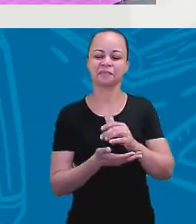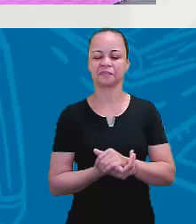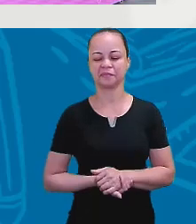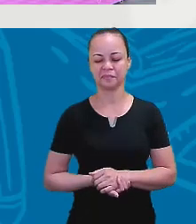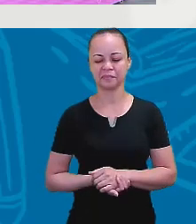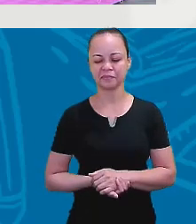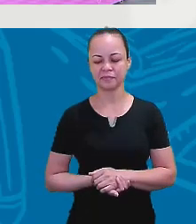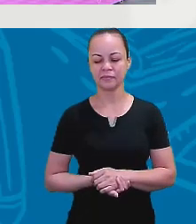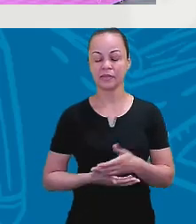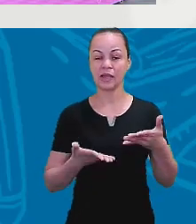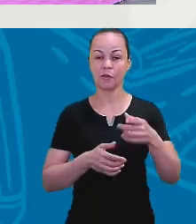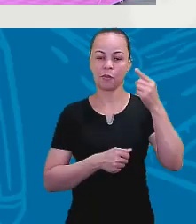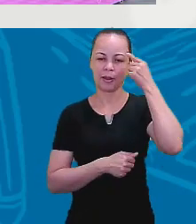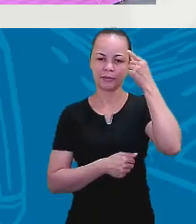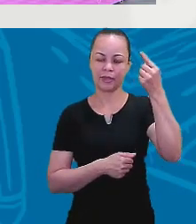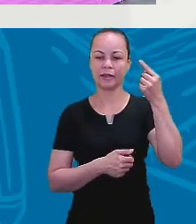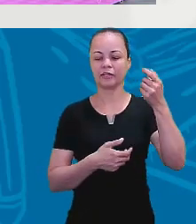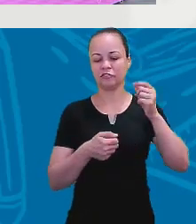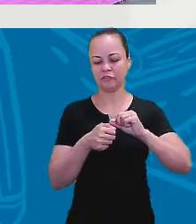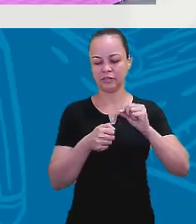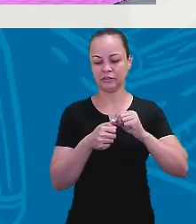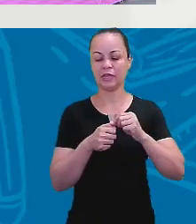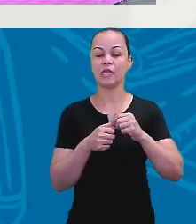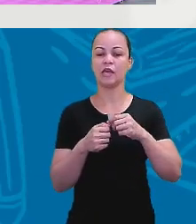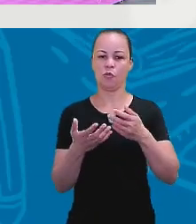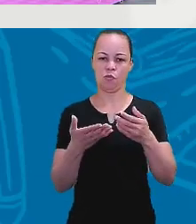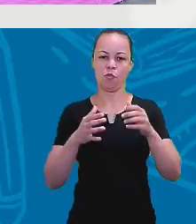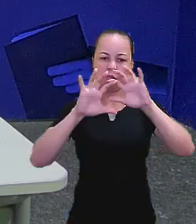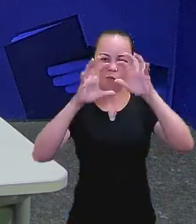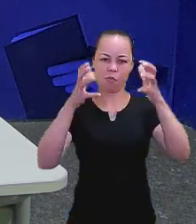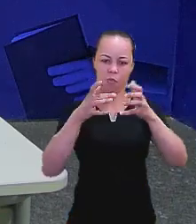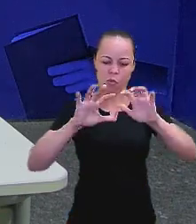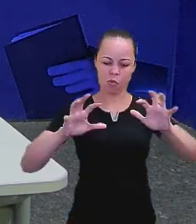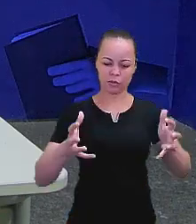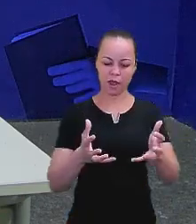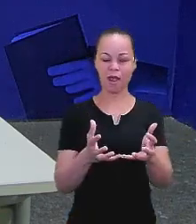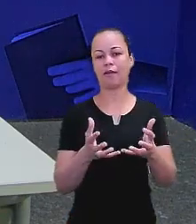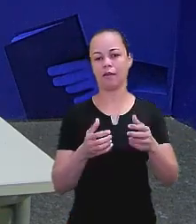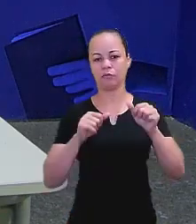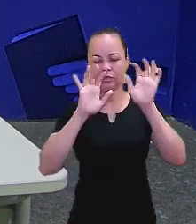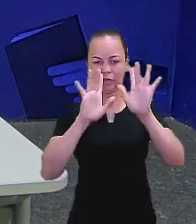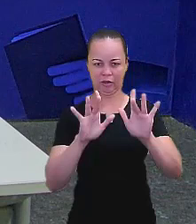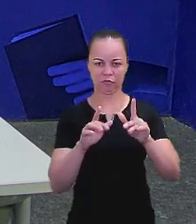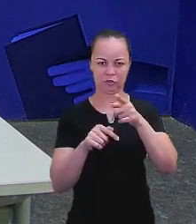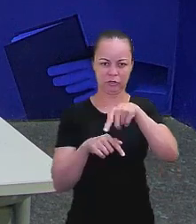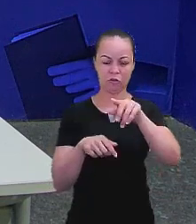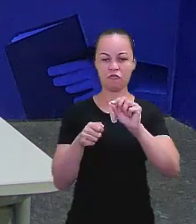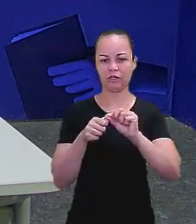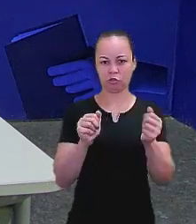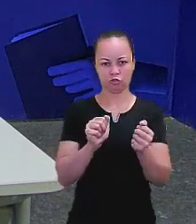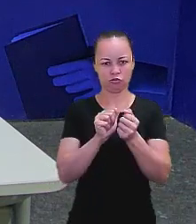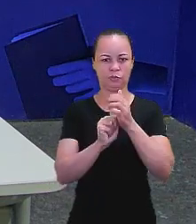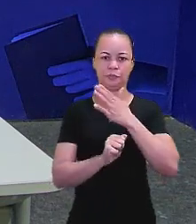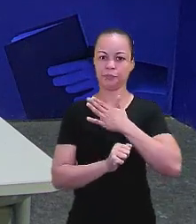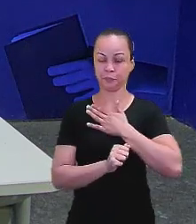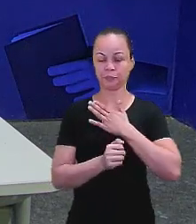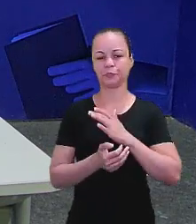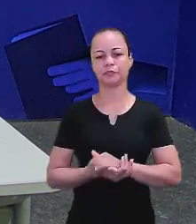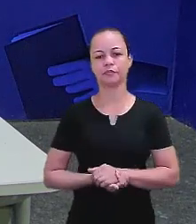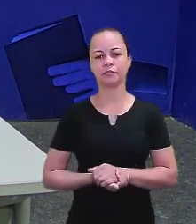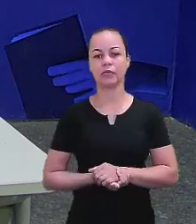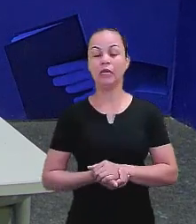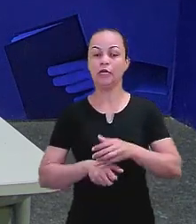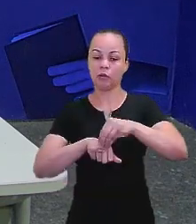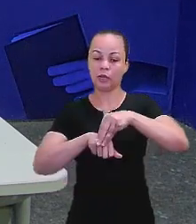agora, a ideia é que a gente faça um boneco de neve, tá? Então, vocês vão fazer um boneco de neve aqui comigo. E eu trouxe